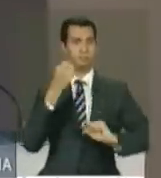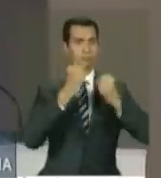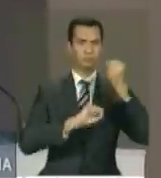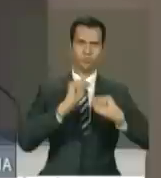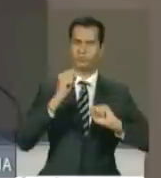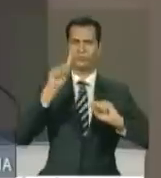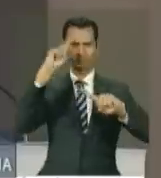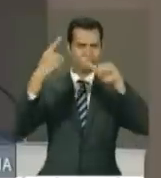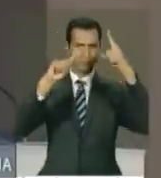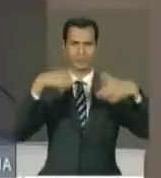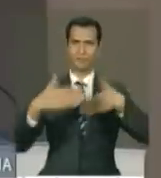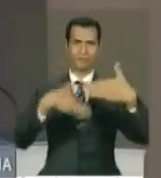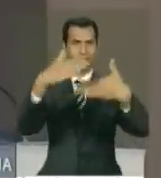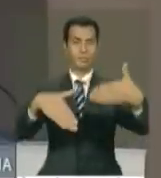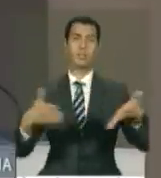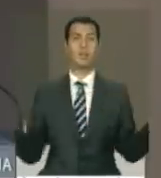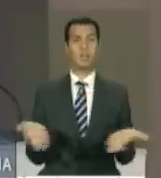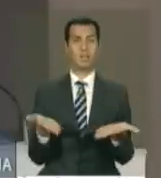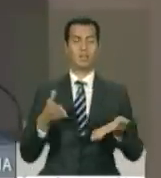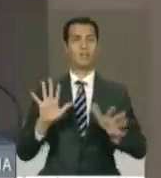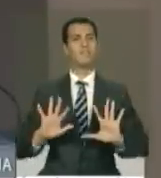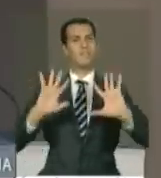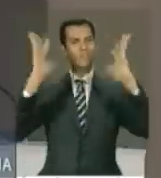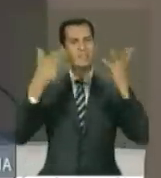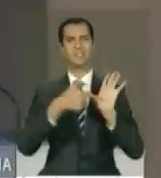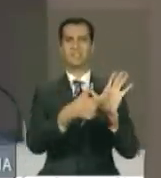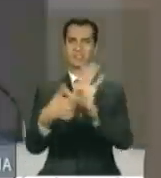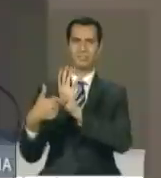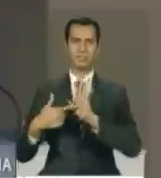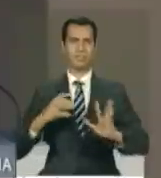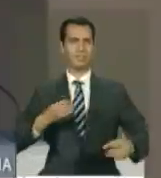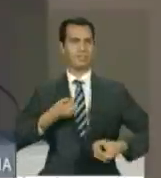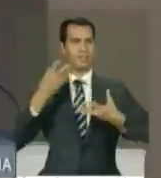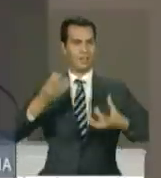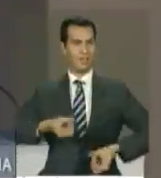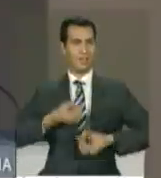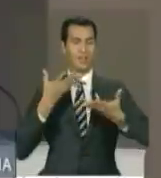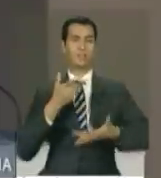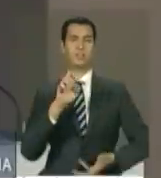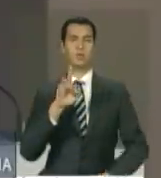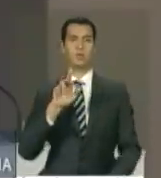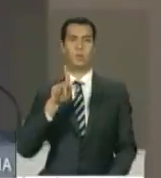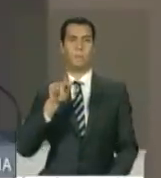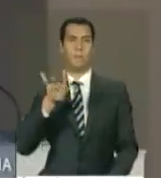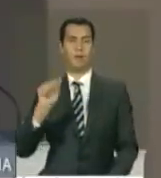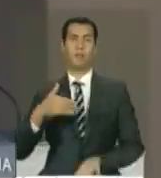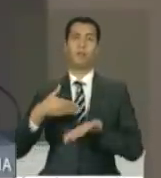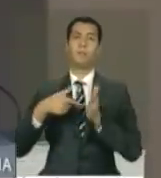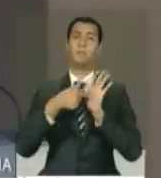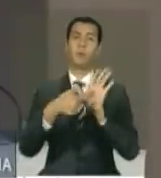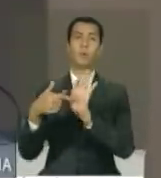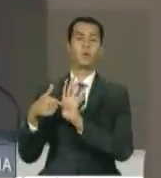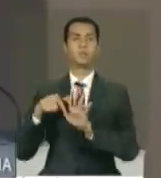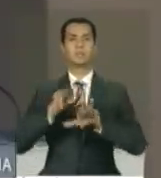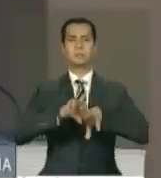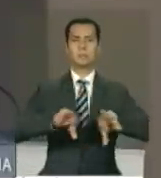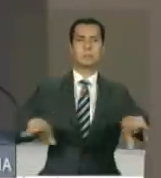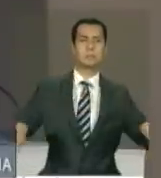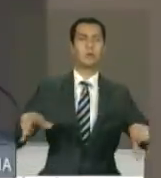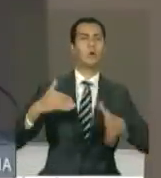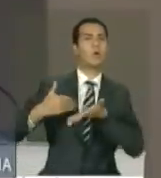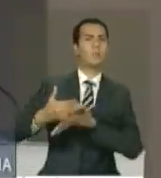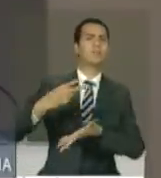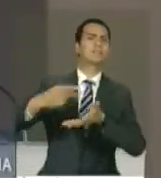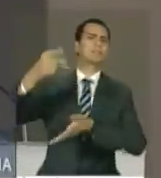Europalha Brasil abrange exposições desde o Brasil pré-colonização até a vanguarda